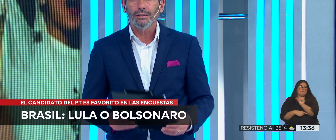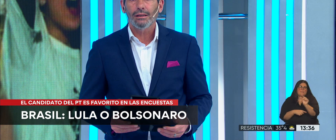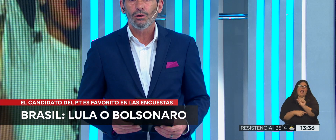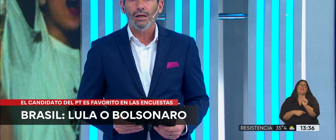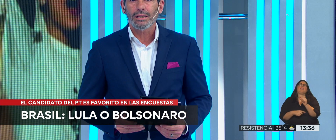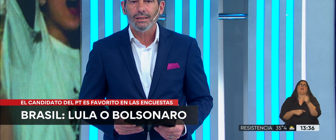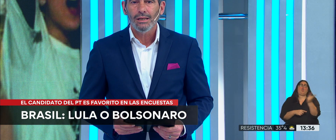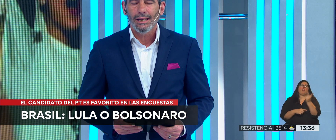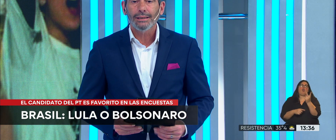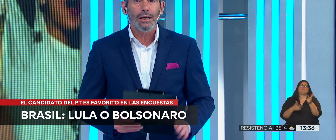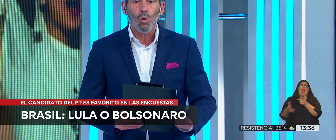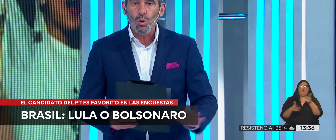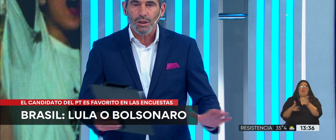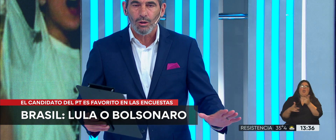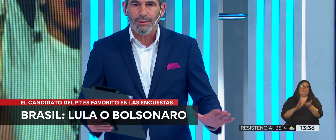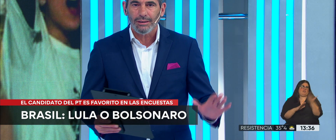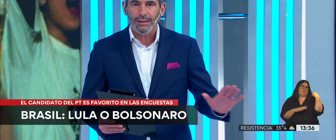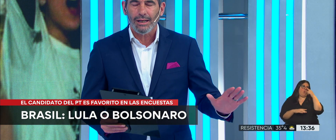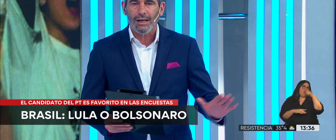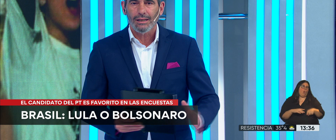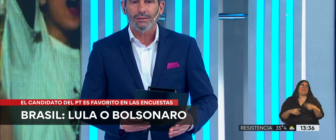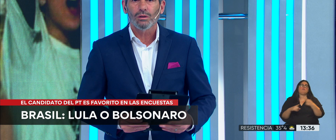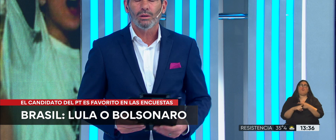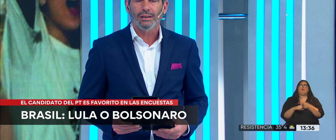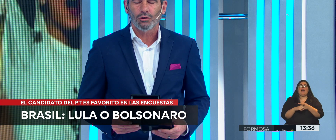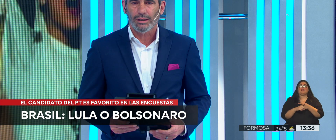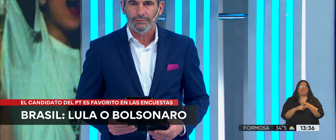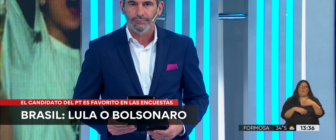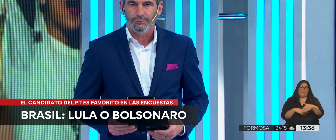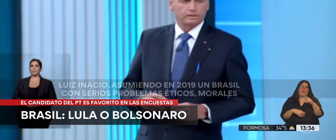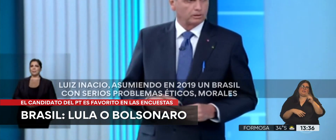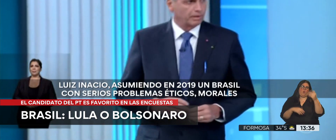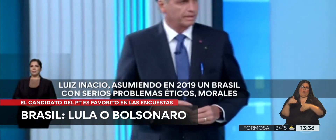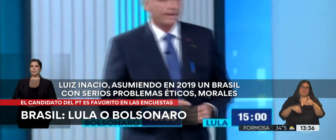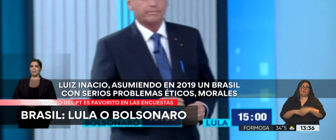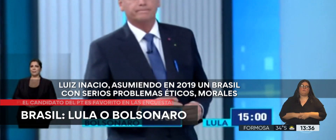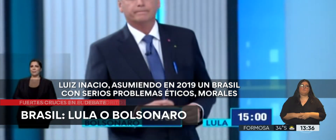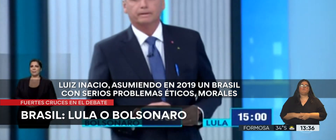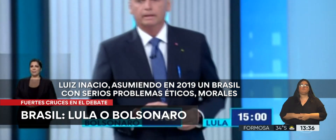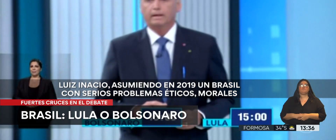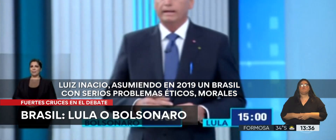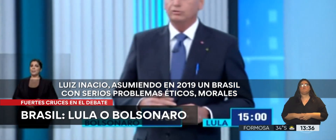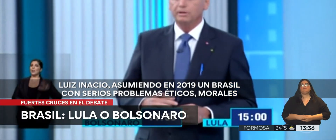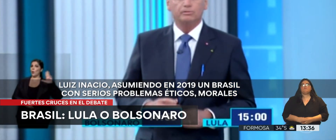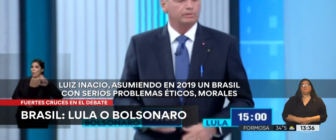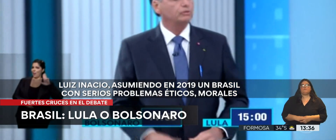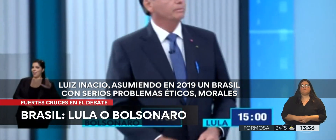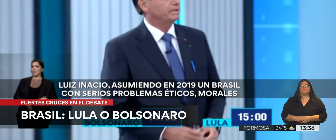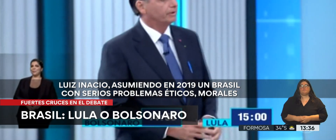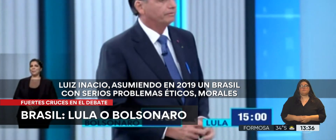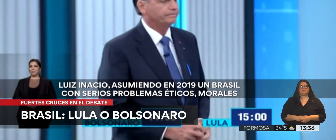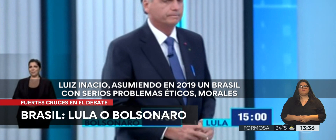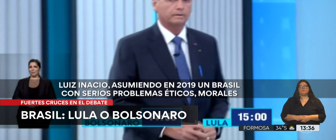lo que se dijeron allí en este último debate de cara a la segunda vuelta electoral. Luiz Inácio, assumindo